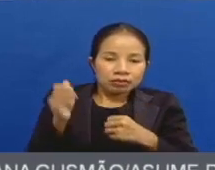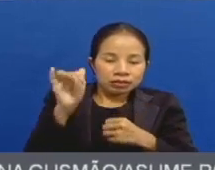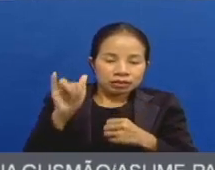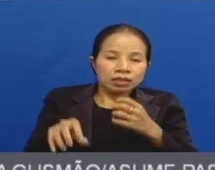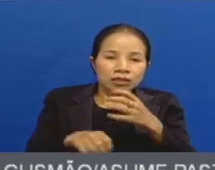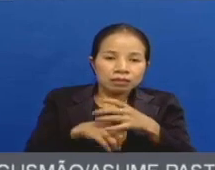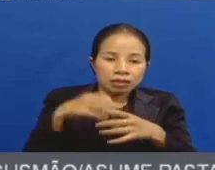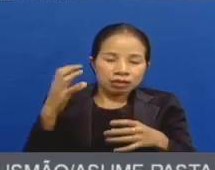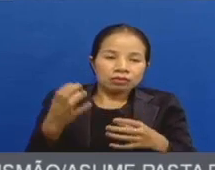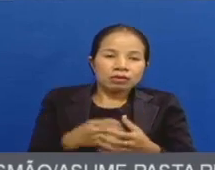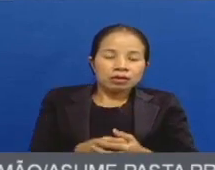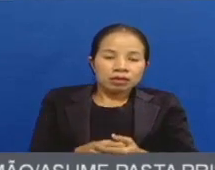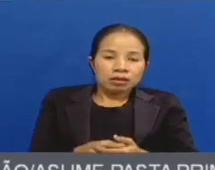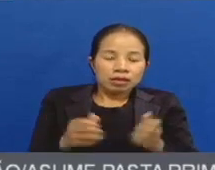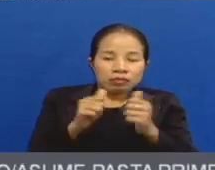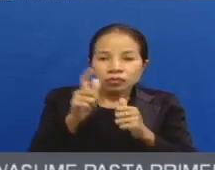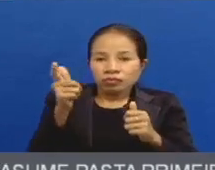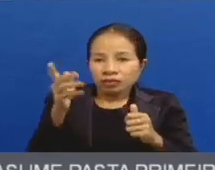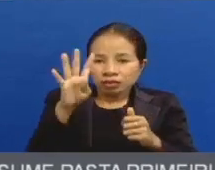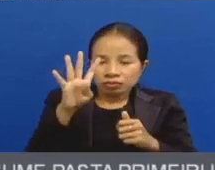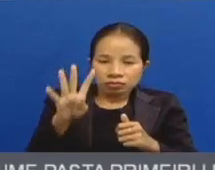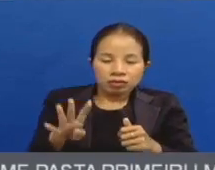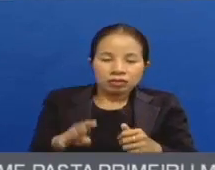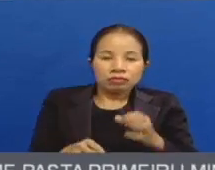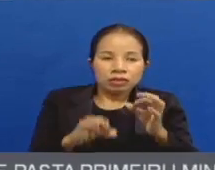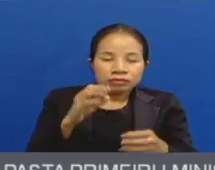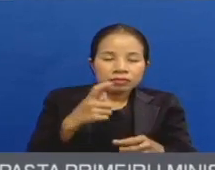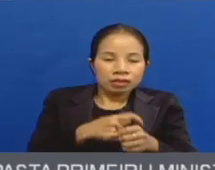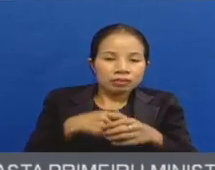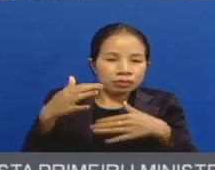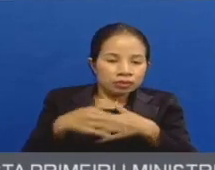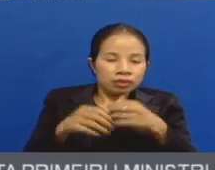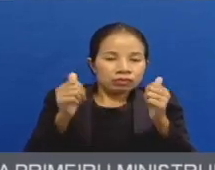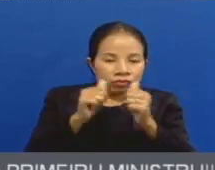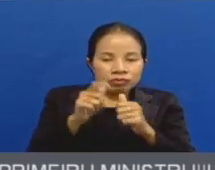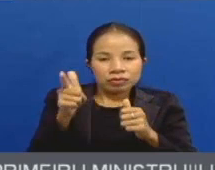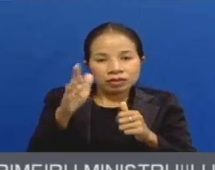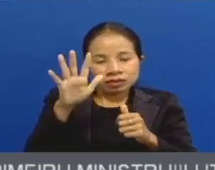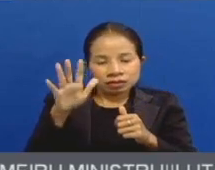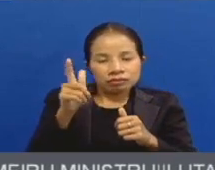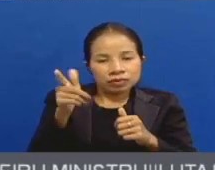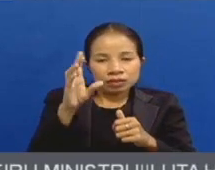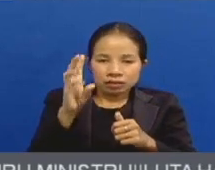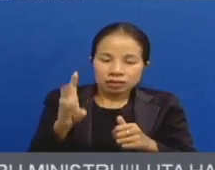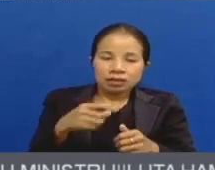maksai, nian total nese ia 24 pessoas e parece ia tempo barak se ito 25 ou 26, significa